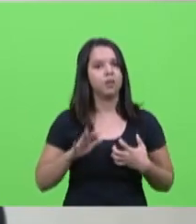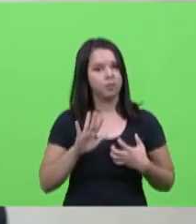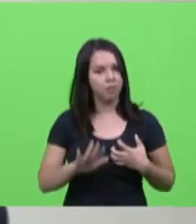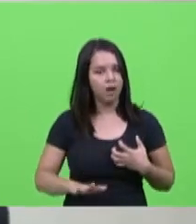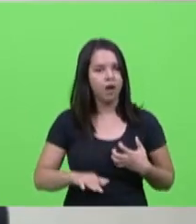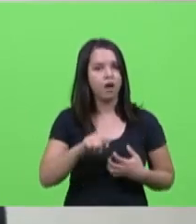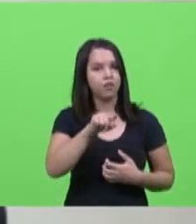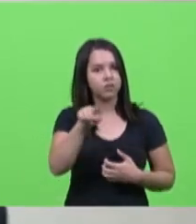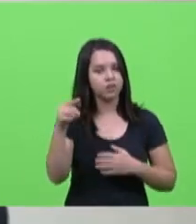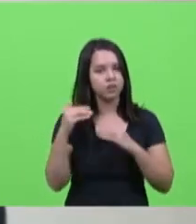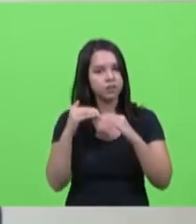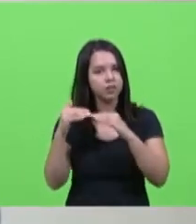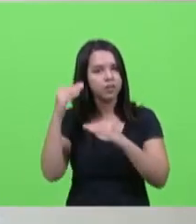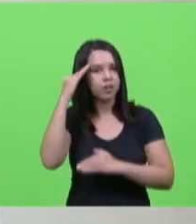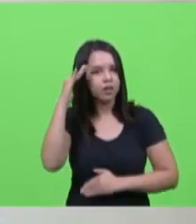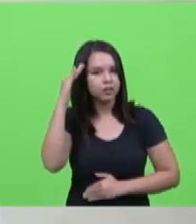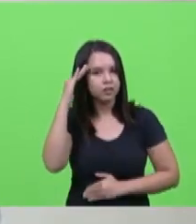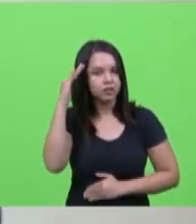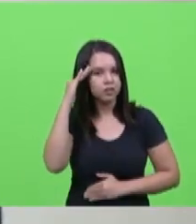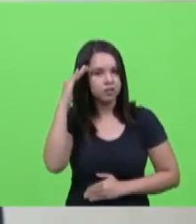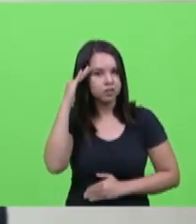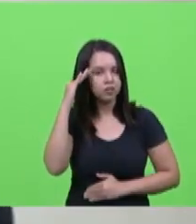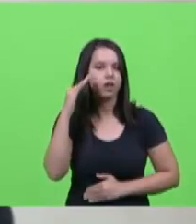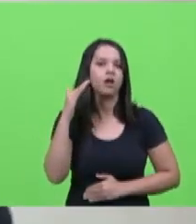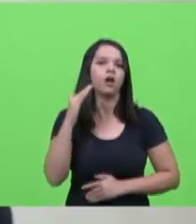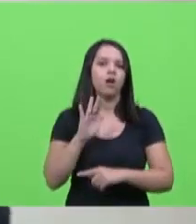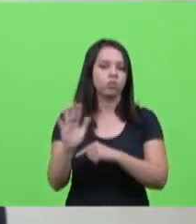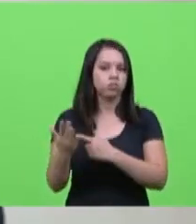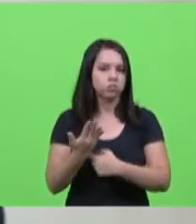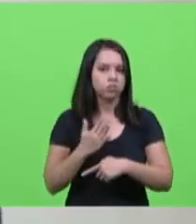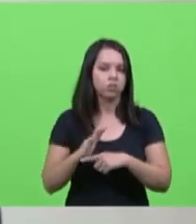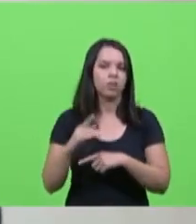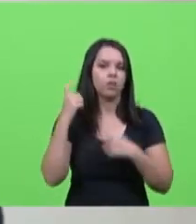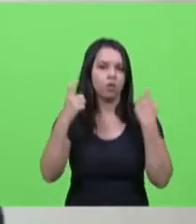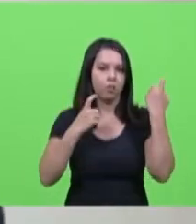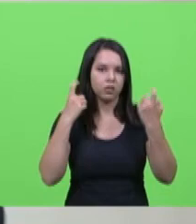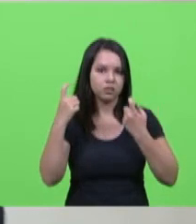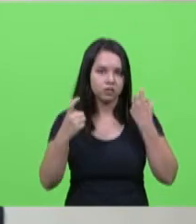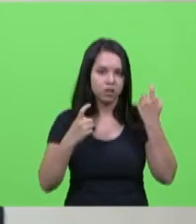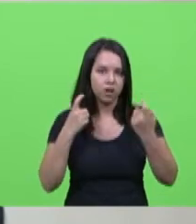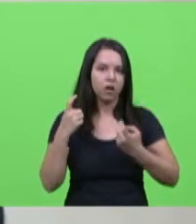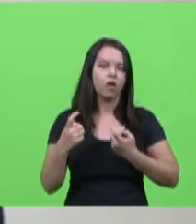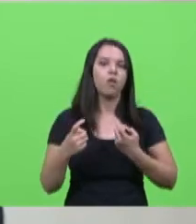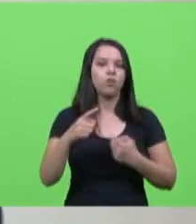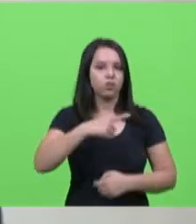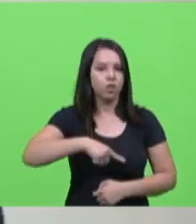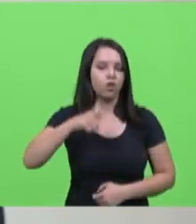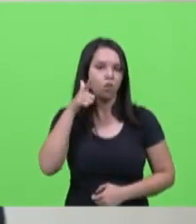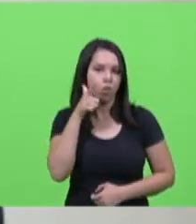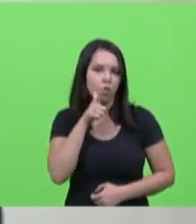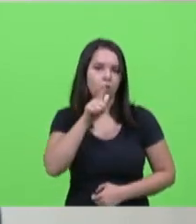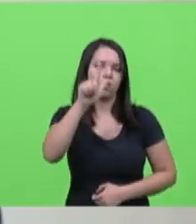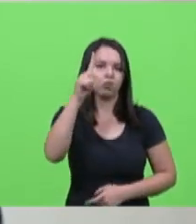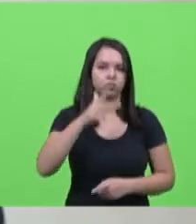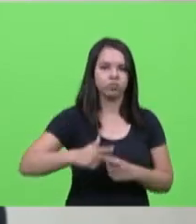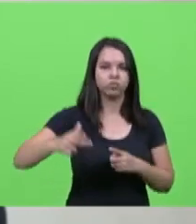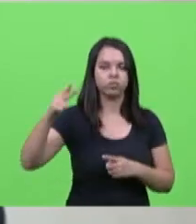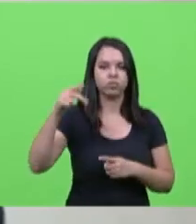ao altruísmo, à preocupação com a situação que nós estamos enfrentando, conseguimos superar mais uma semana, graças a Deus,